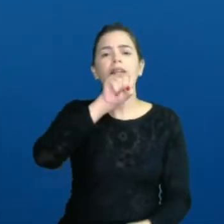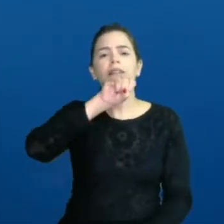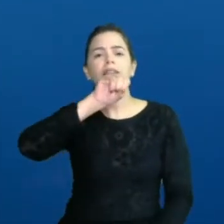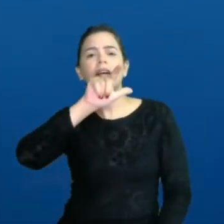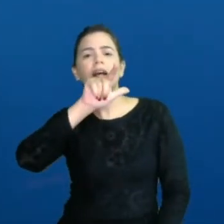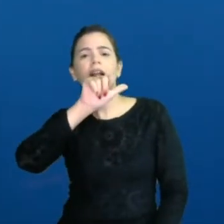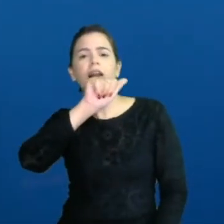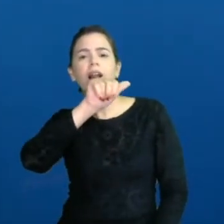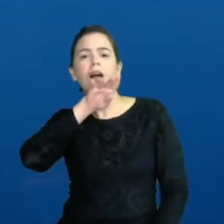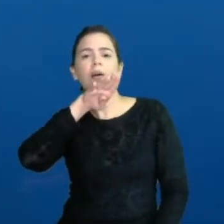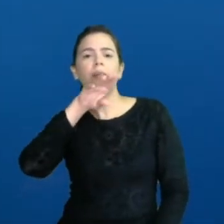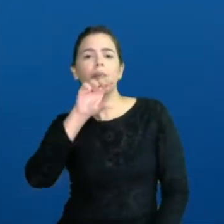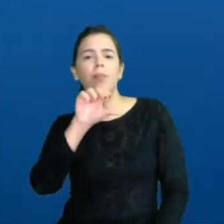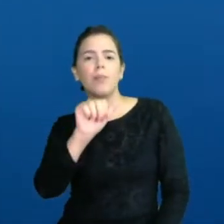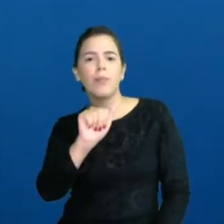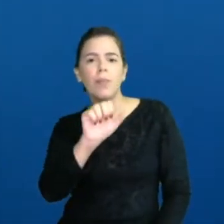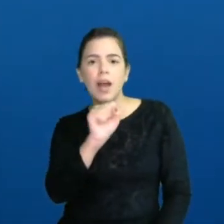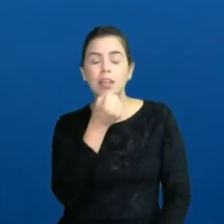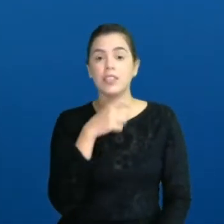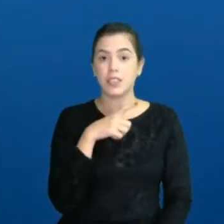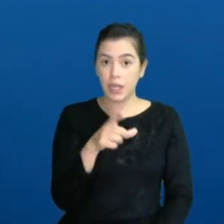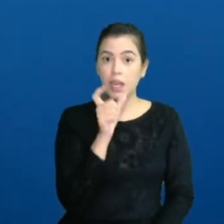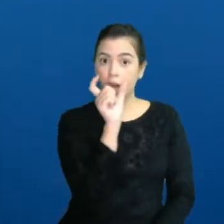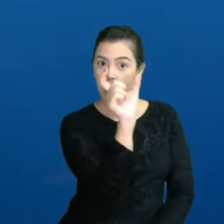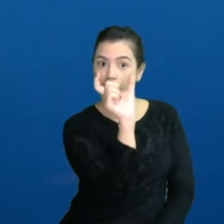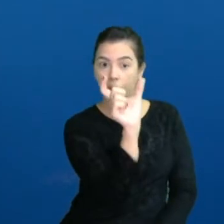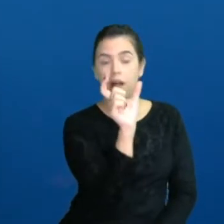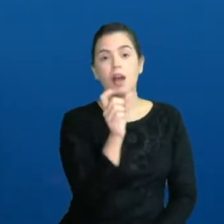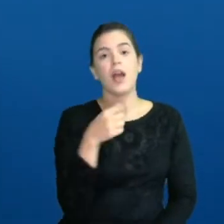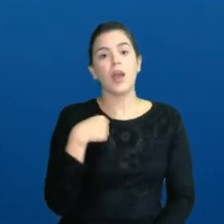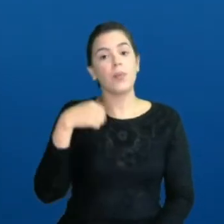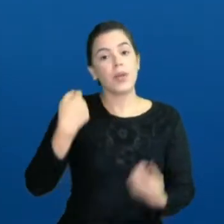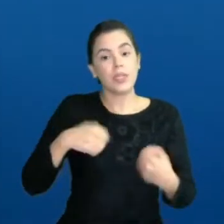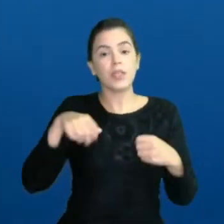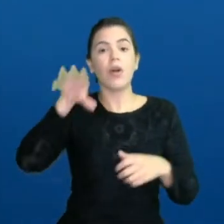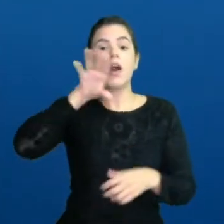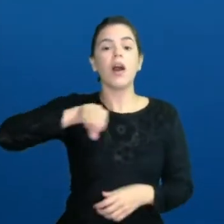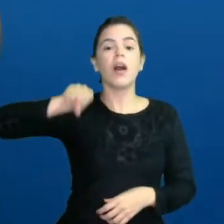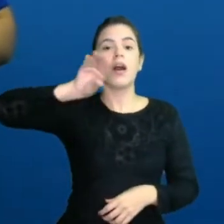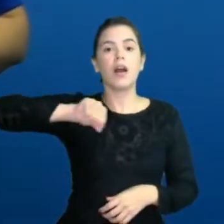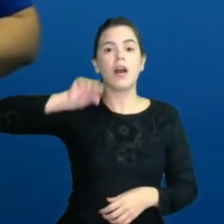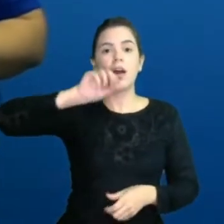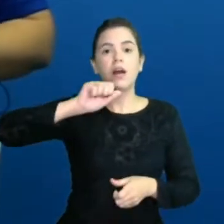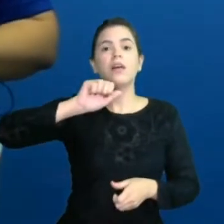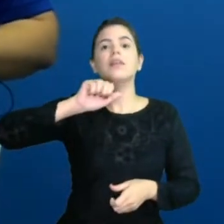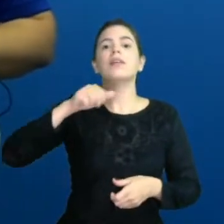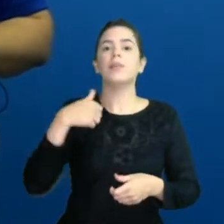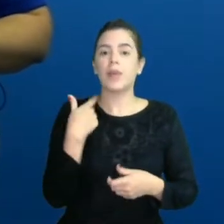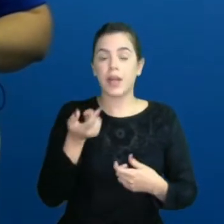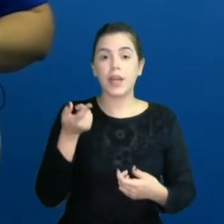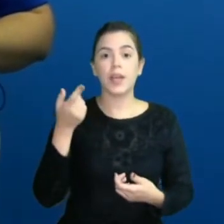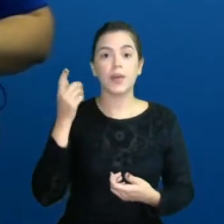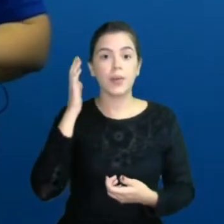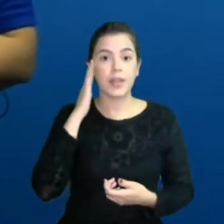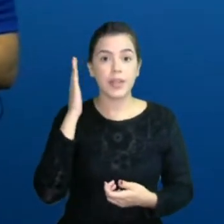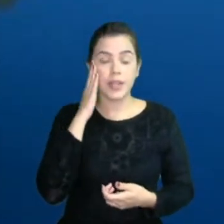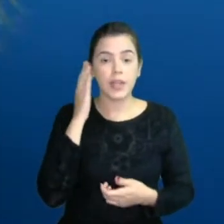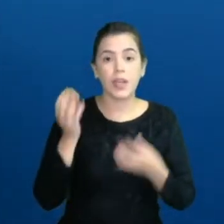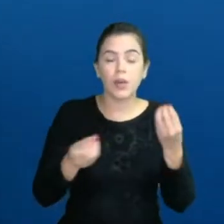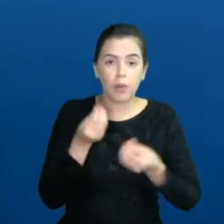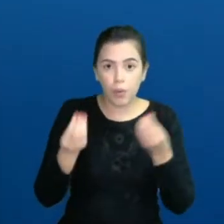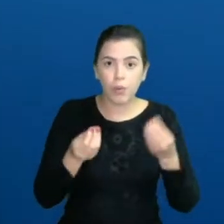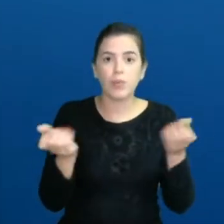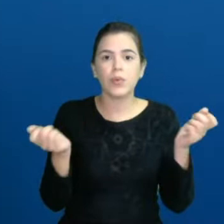palavra, quer dizer que você vai ter que falar a palavra e ver em quantos pedacinhos você abriu. Quantas vezes você abriu sua